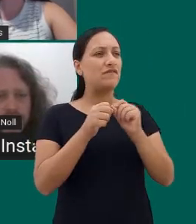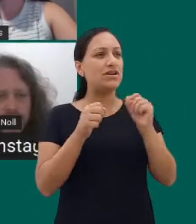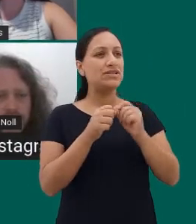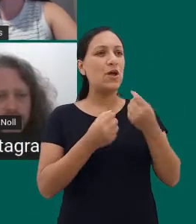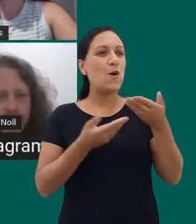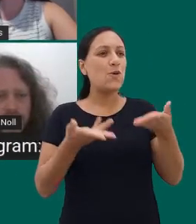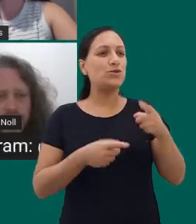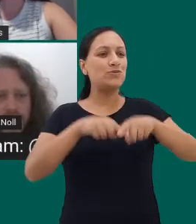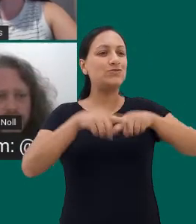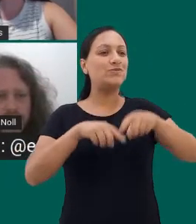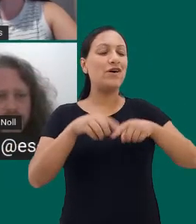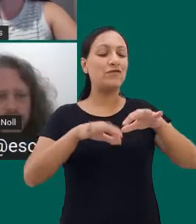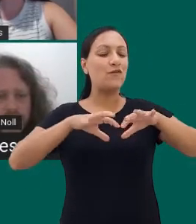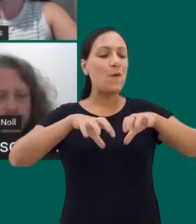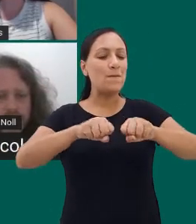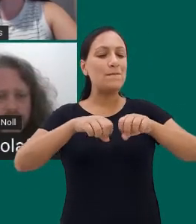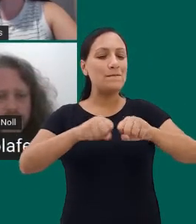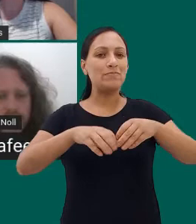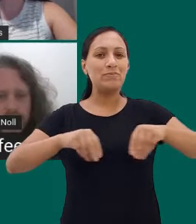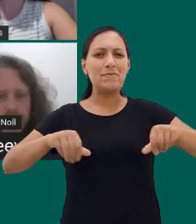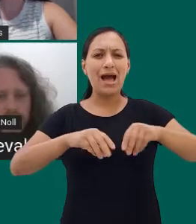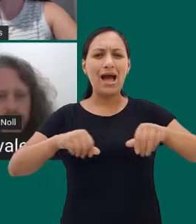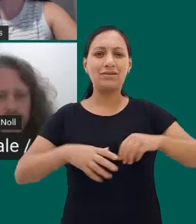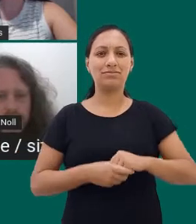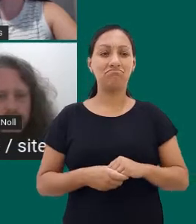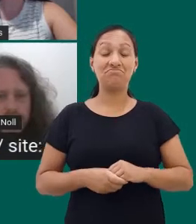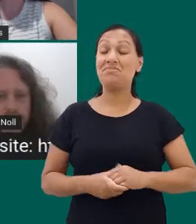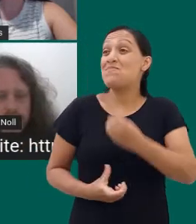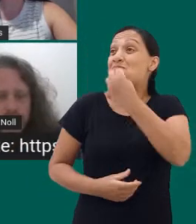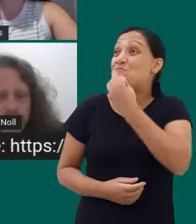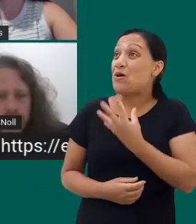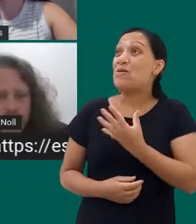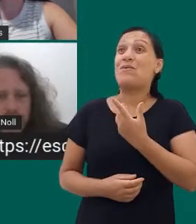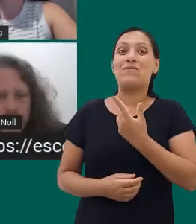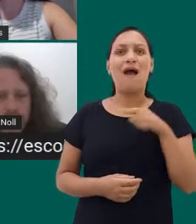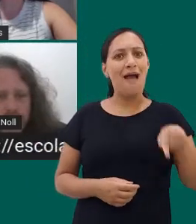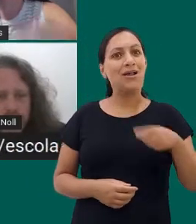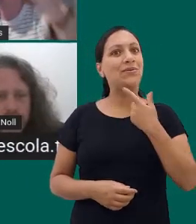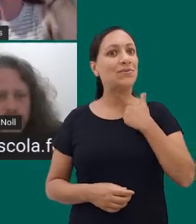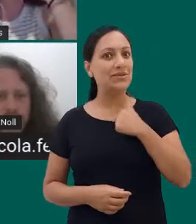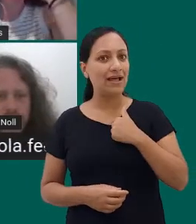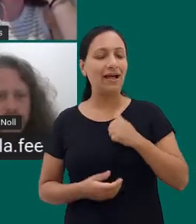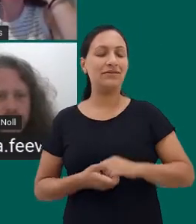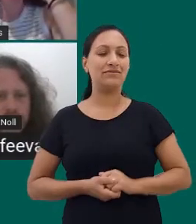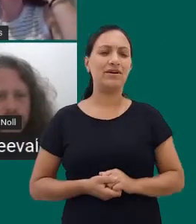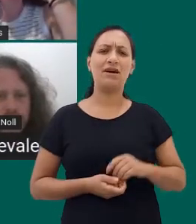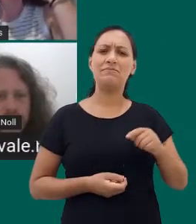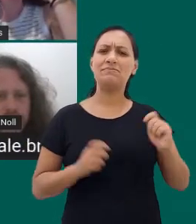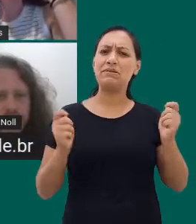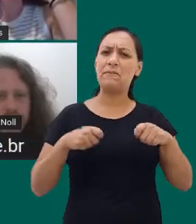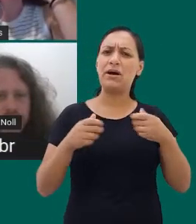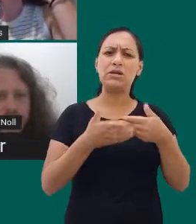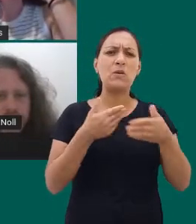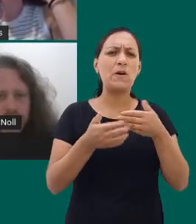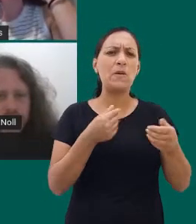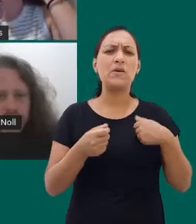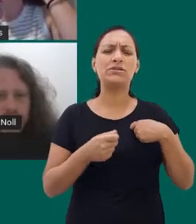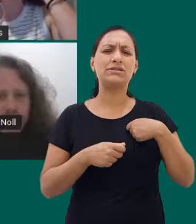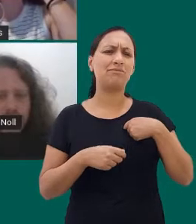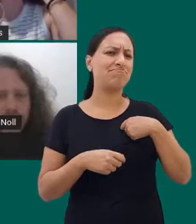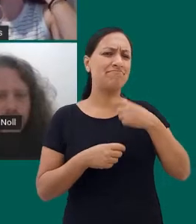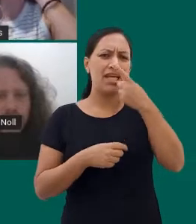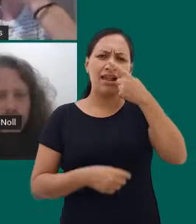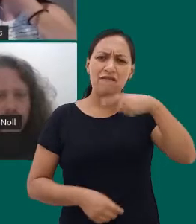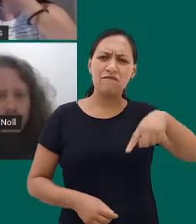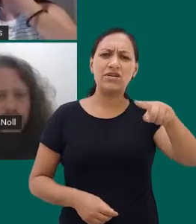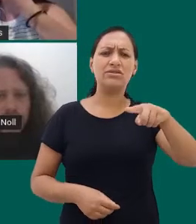barro. Ele podia fazer todos os tipos de coisas com barro. Elefantes, camundongos, carros e caminhões. Começou a